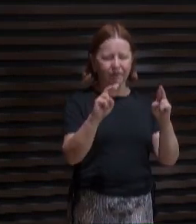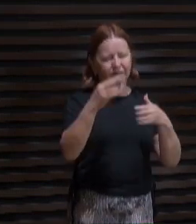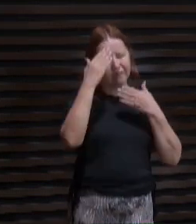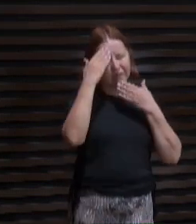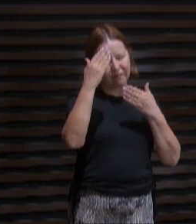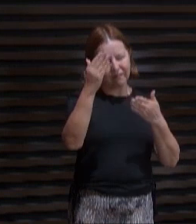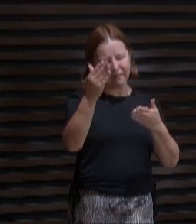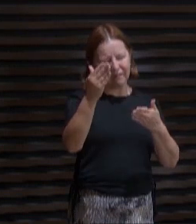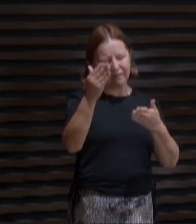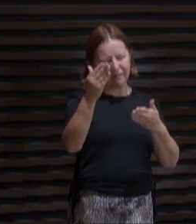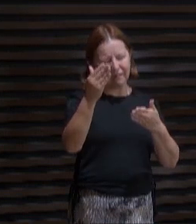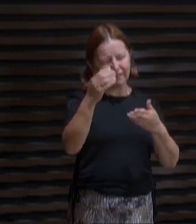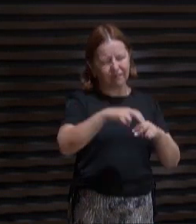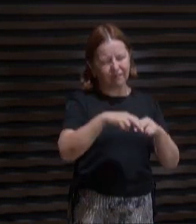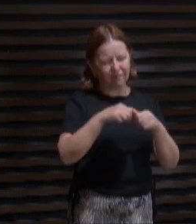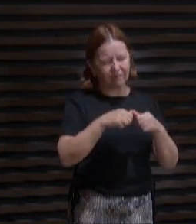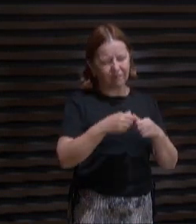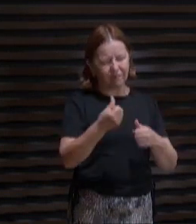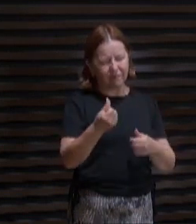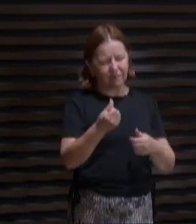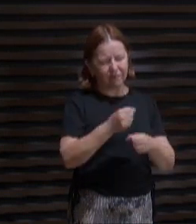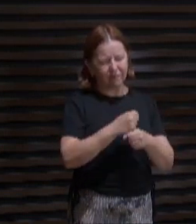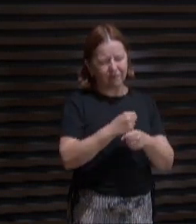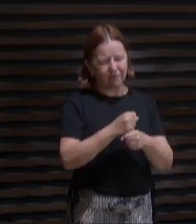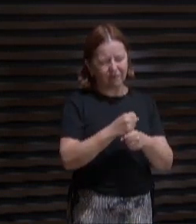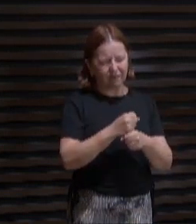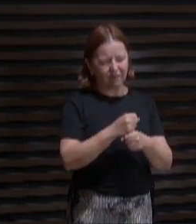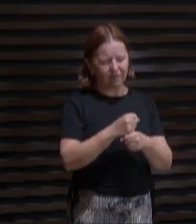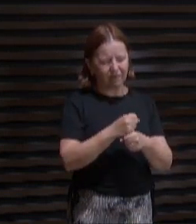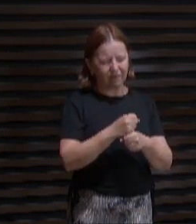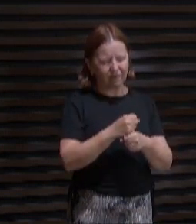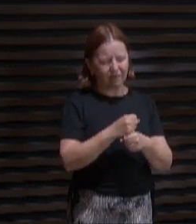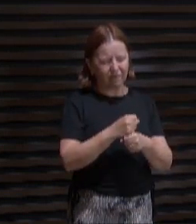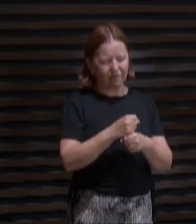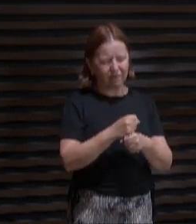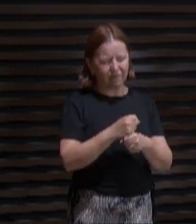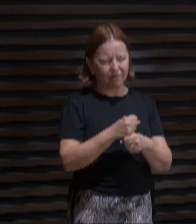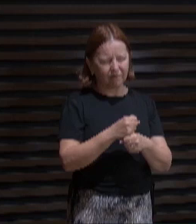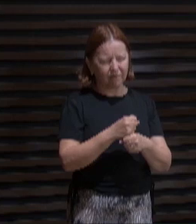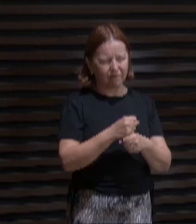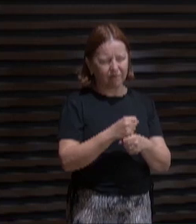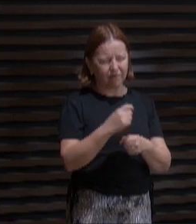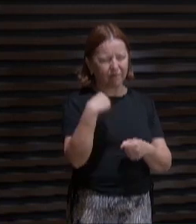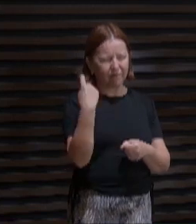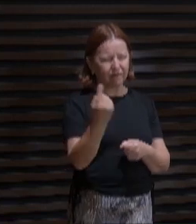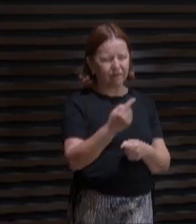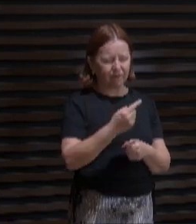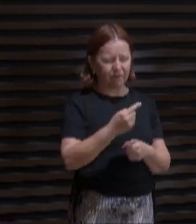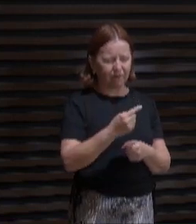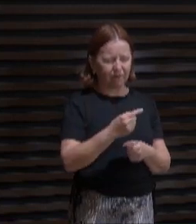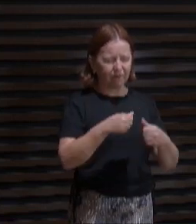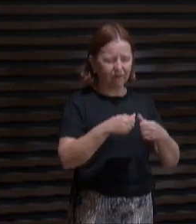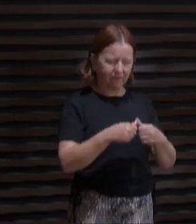Obrigado por estes 6 anos em que passamos sendo tratados